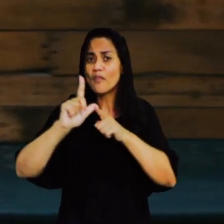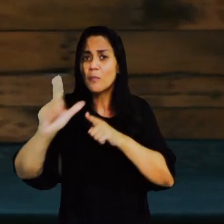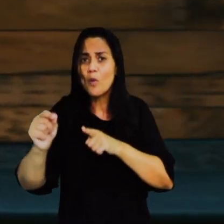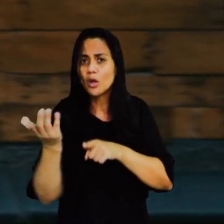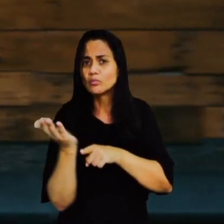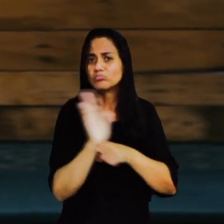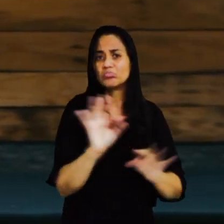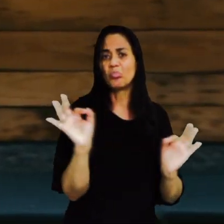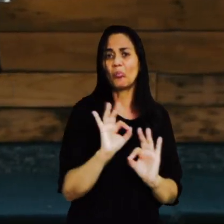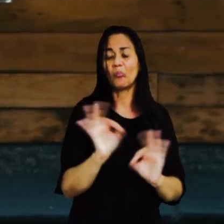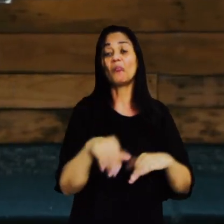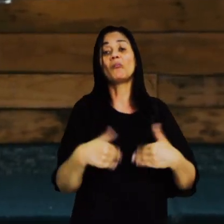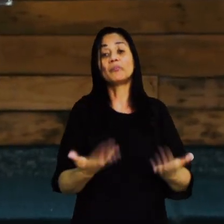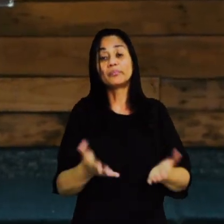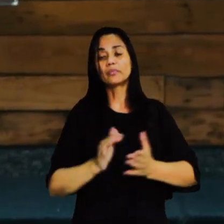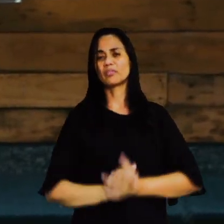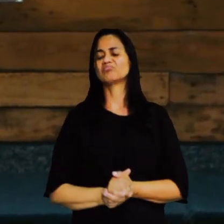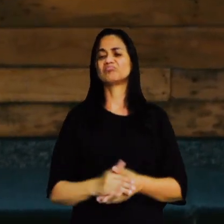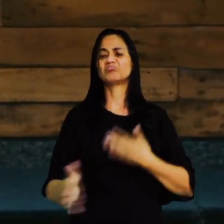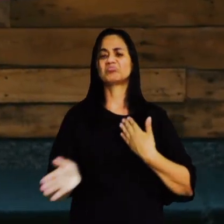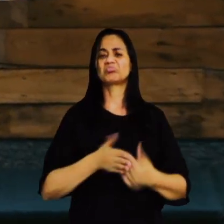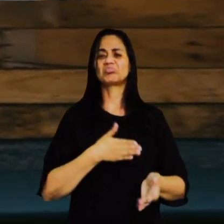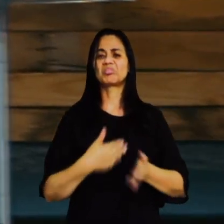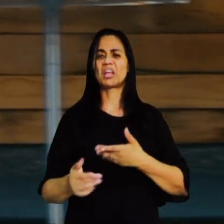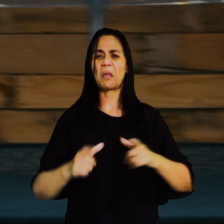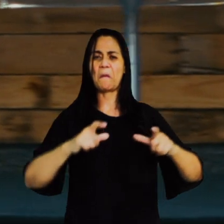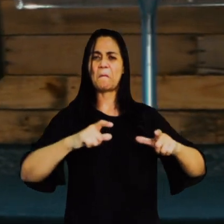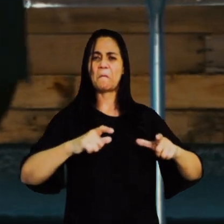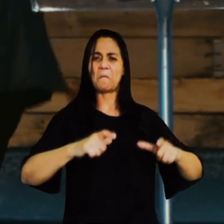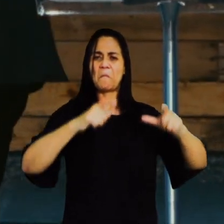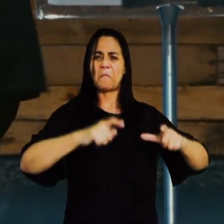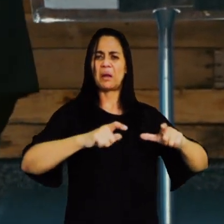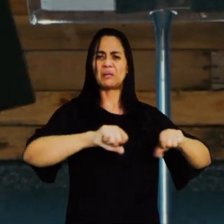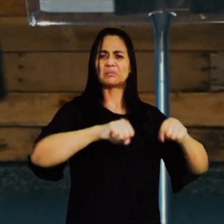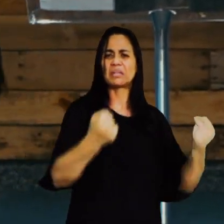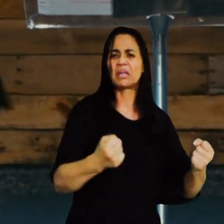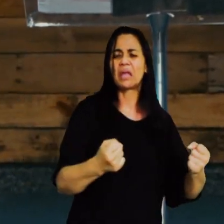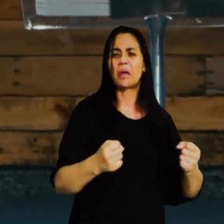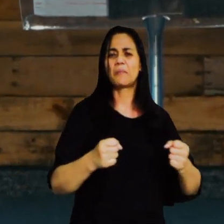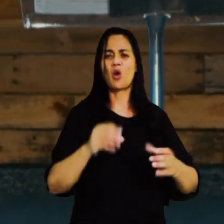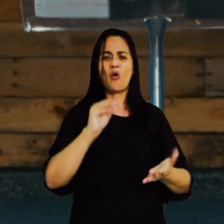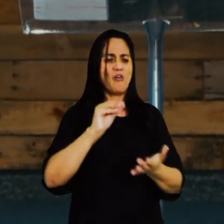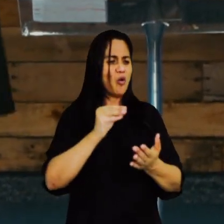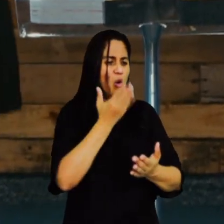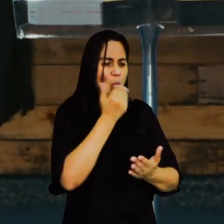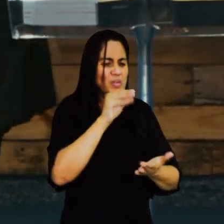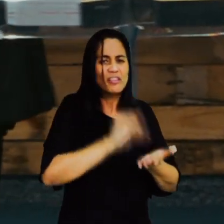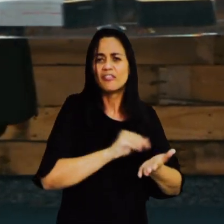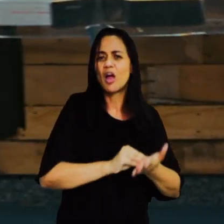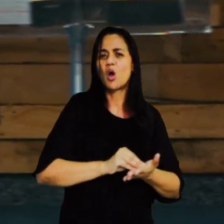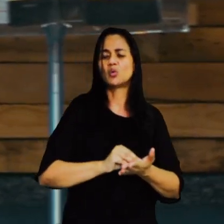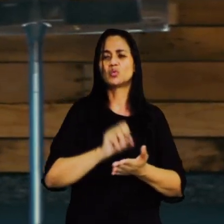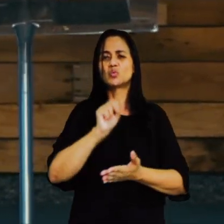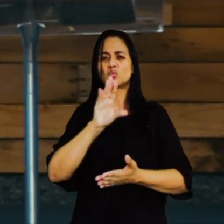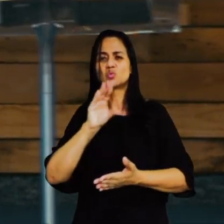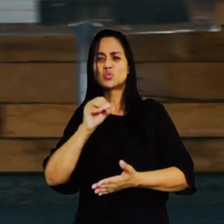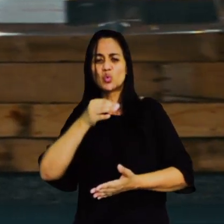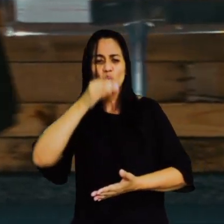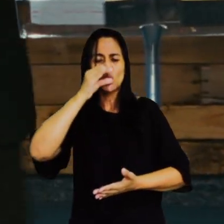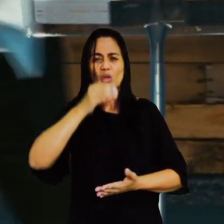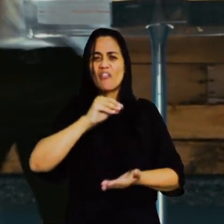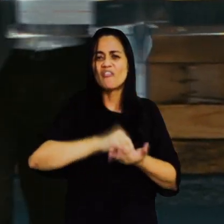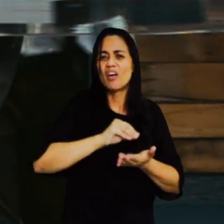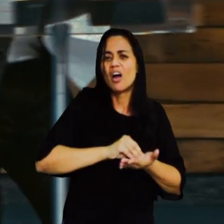Não está nem aí se tem prato quebrando, se está faltando comida, se está faltando suco, se está faltando isso, se está faltando aquilo, se tem problema